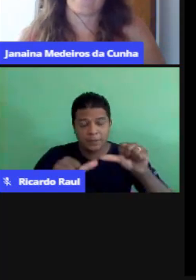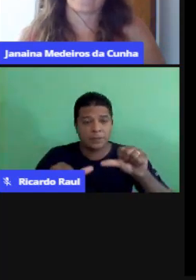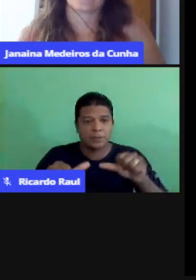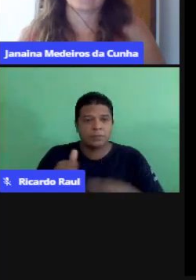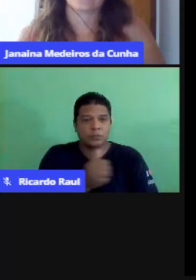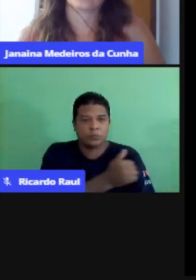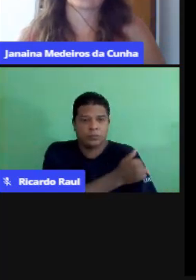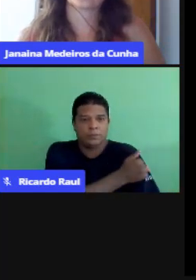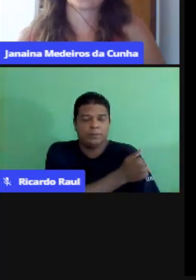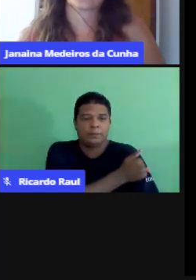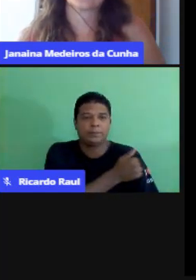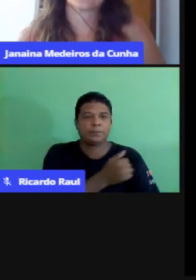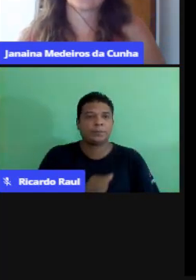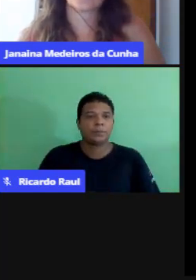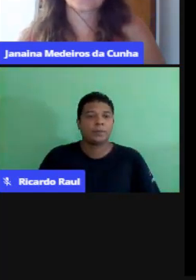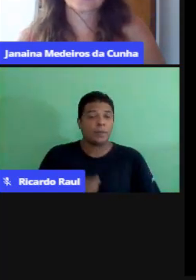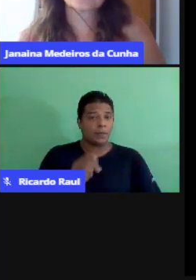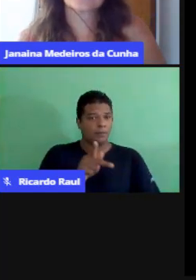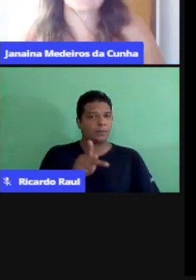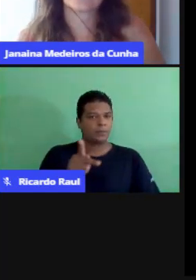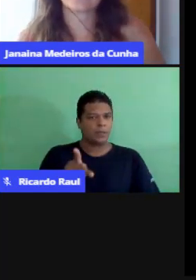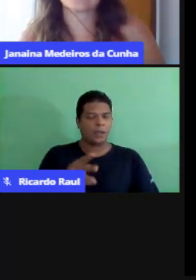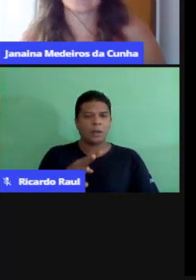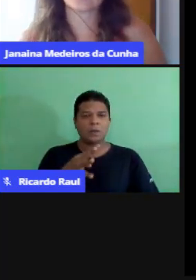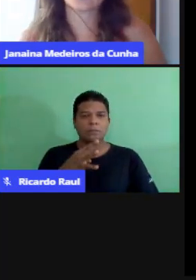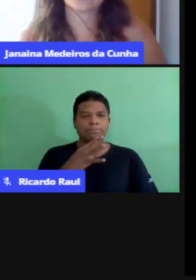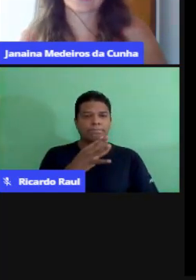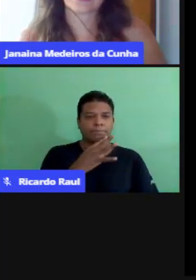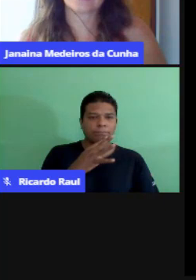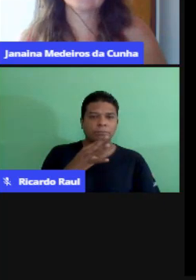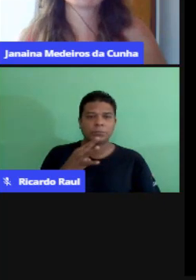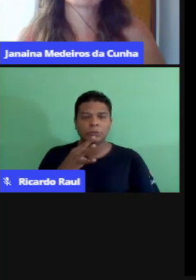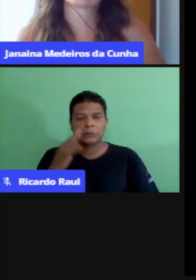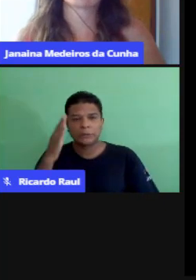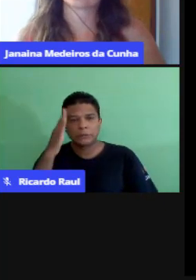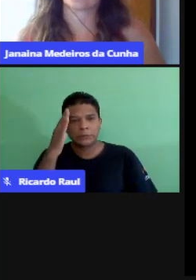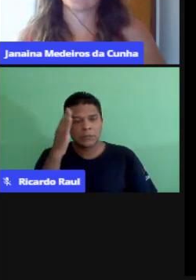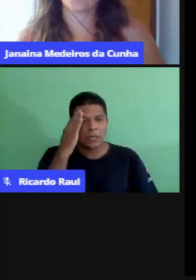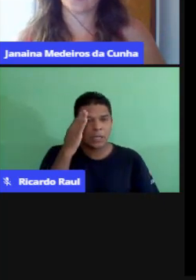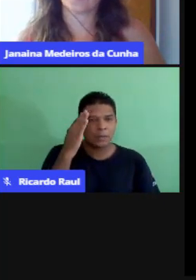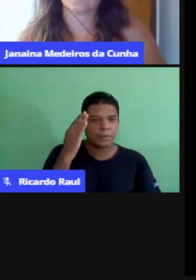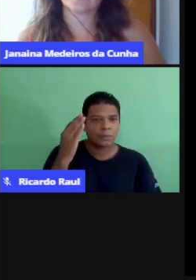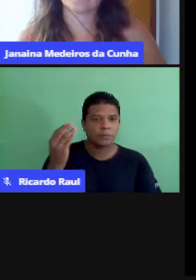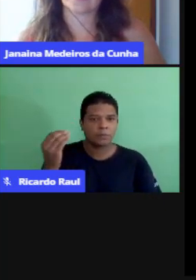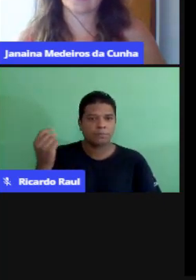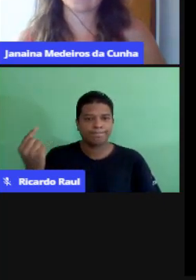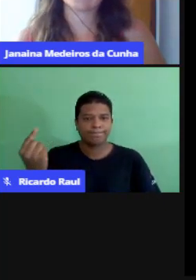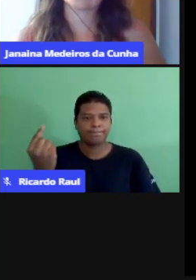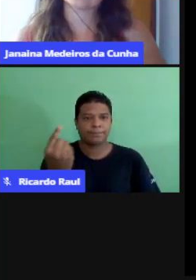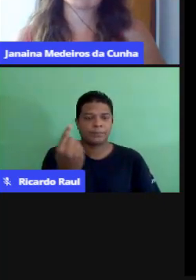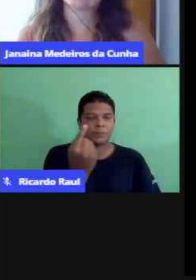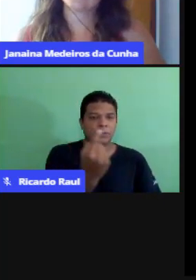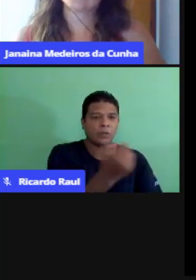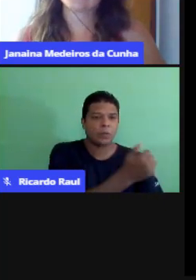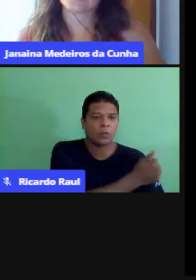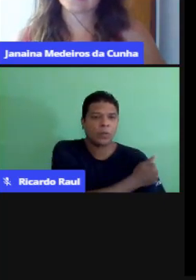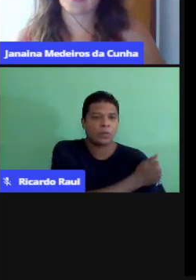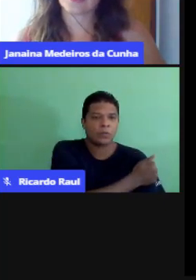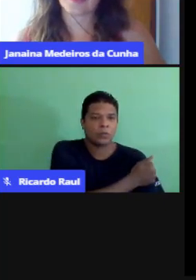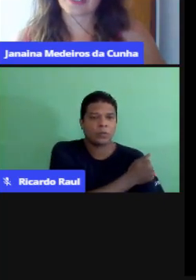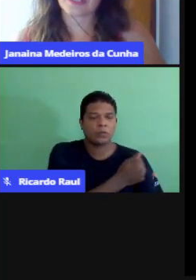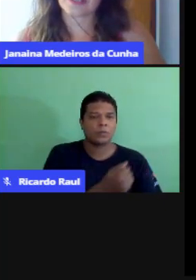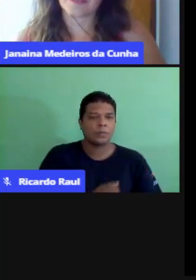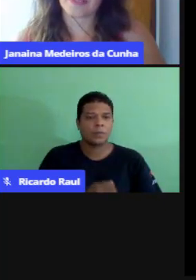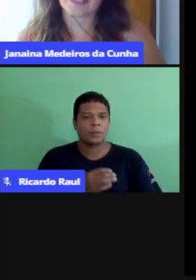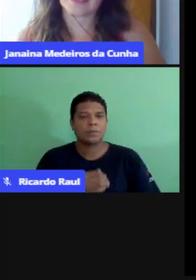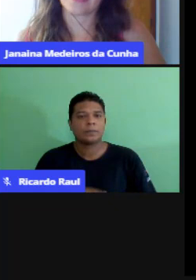aluno, né? Um professor que ele conheça a realidade de cada aluno, né? Se antes nas